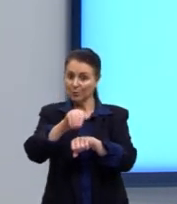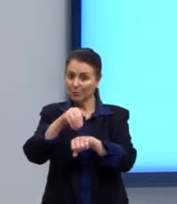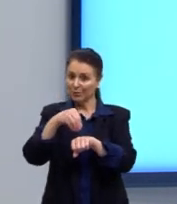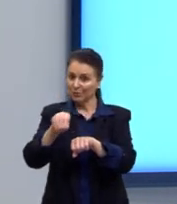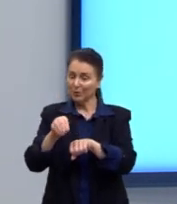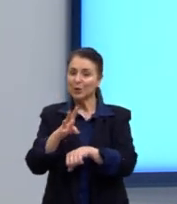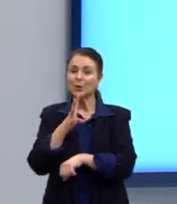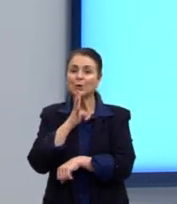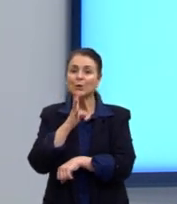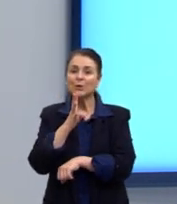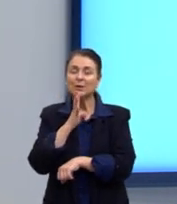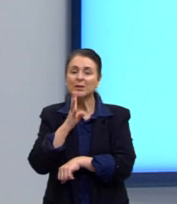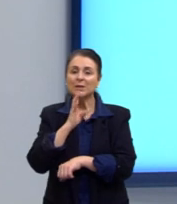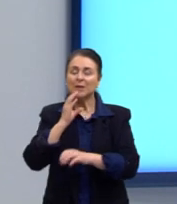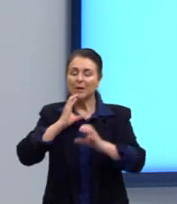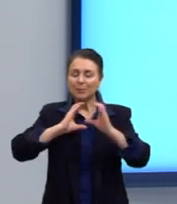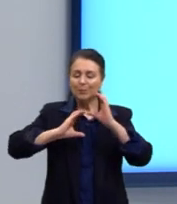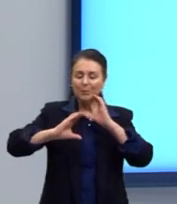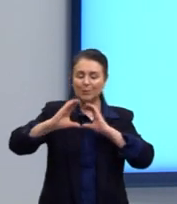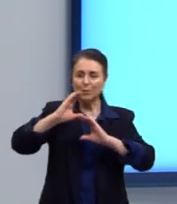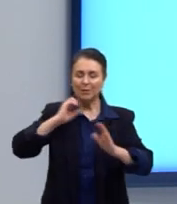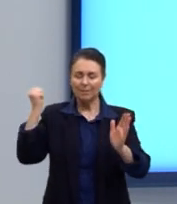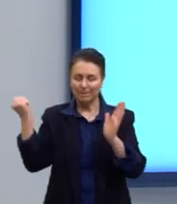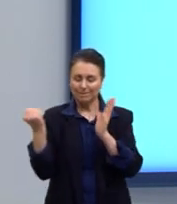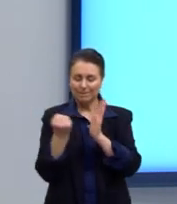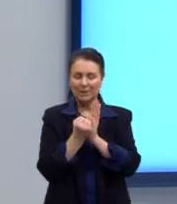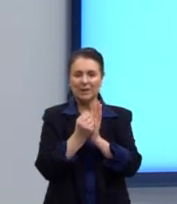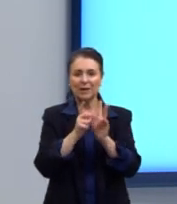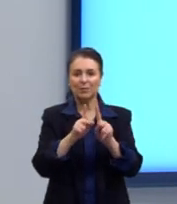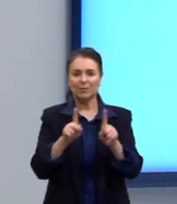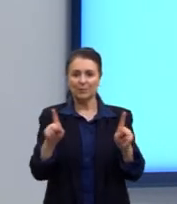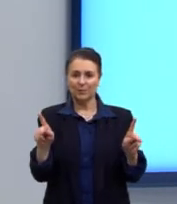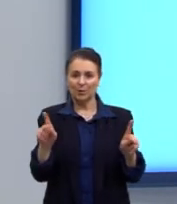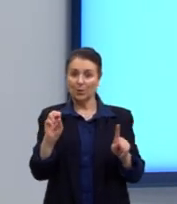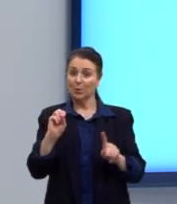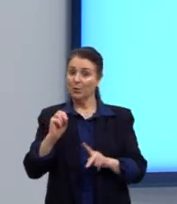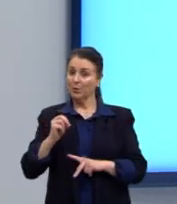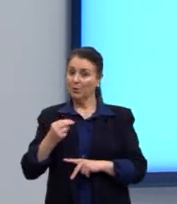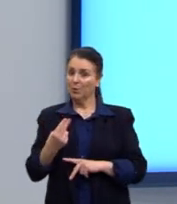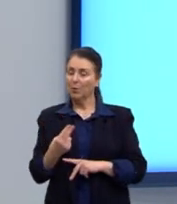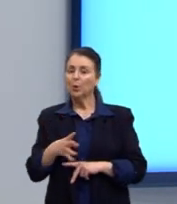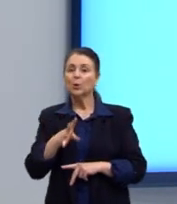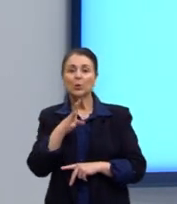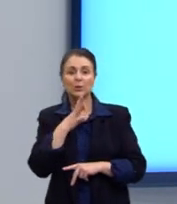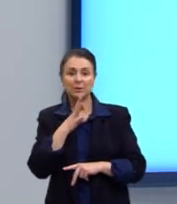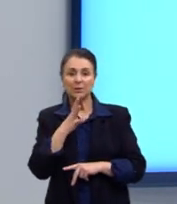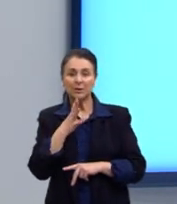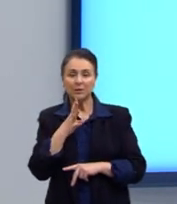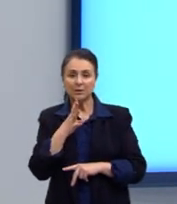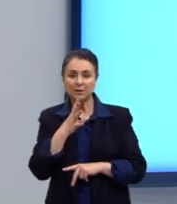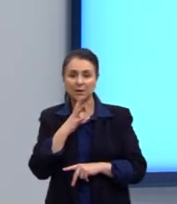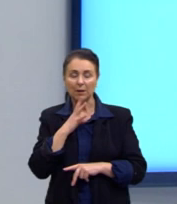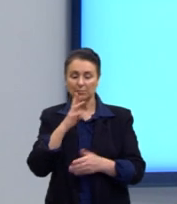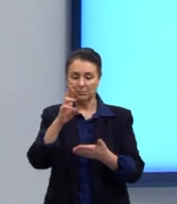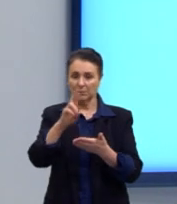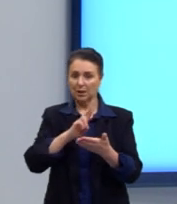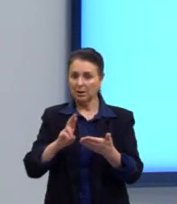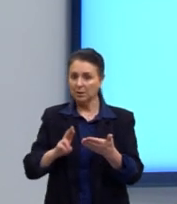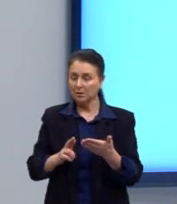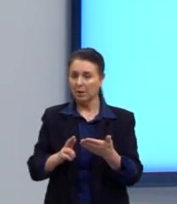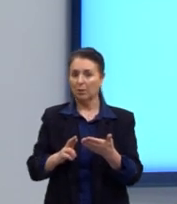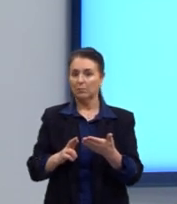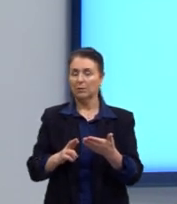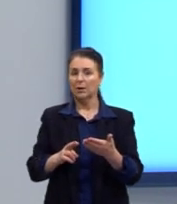é conhecer canções que marcaram época ou seja conhecer se a redação por exemplo